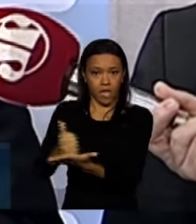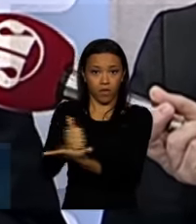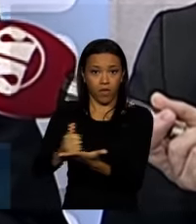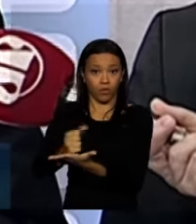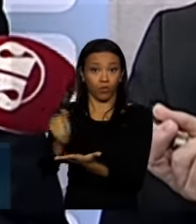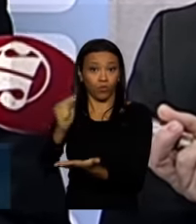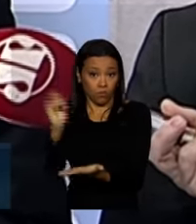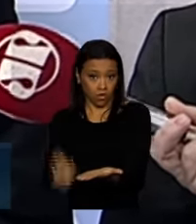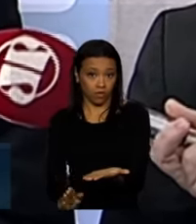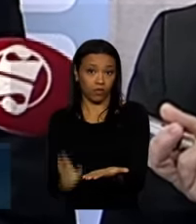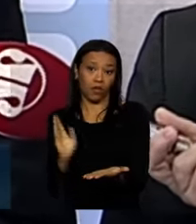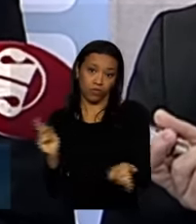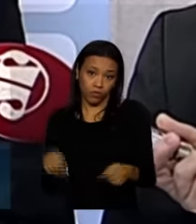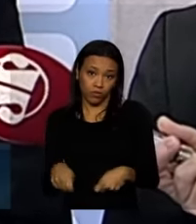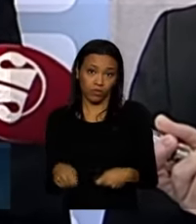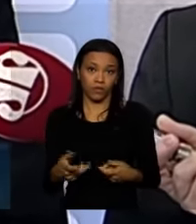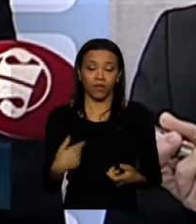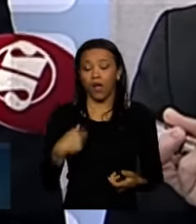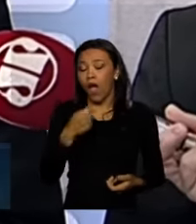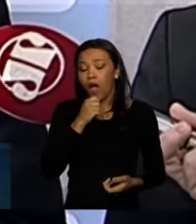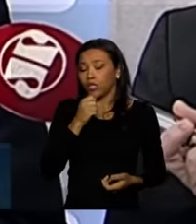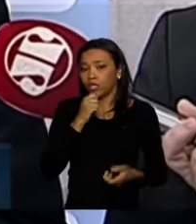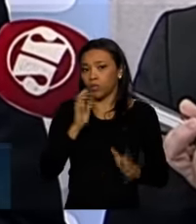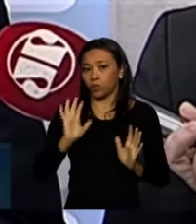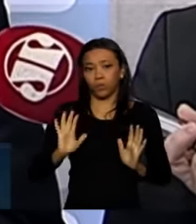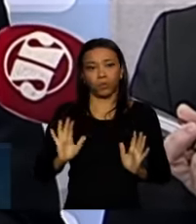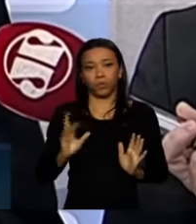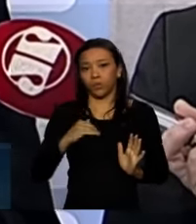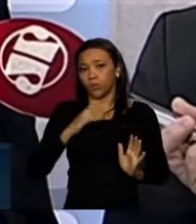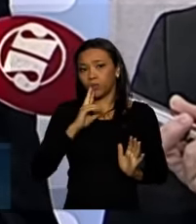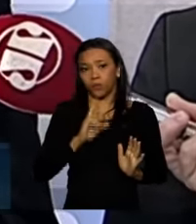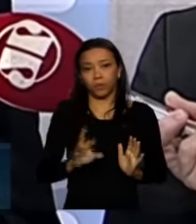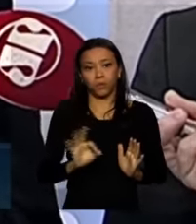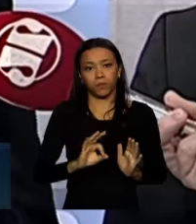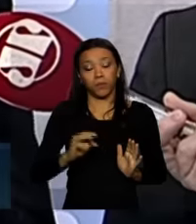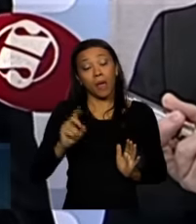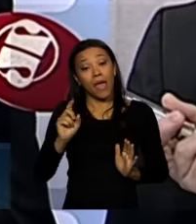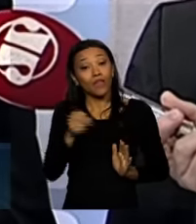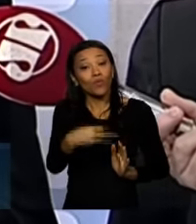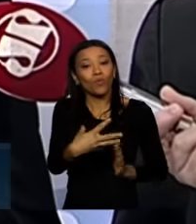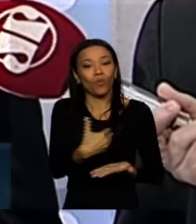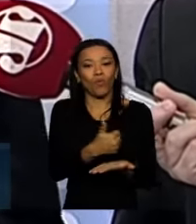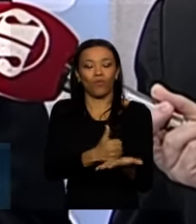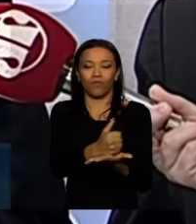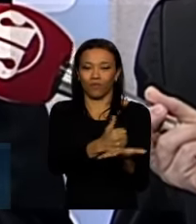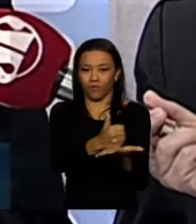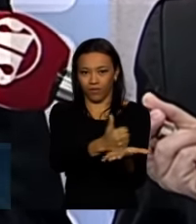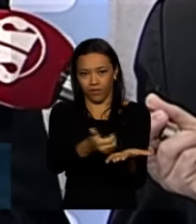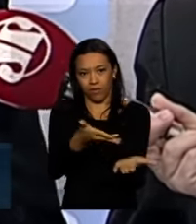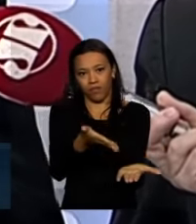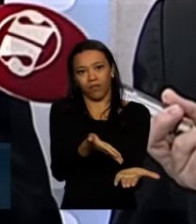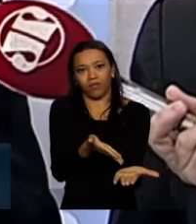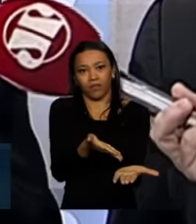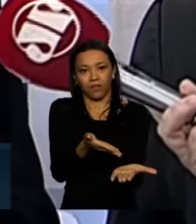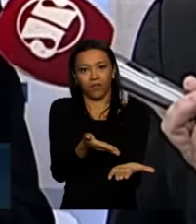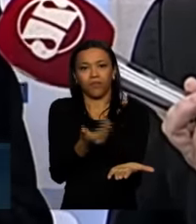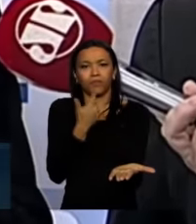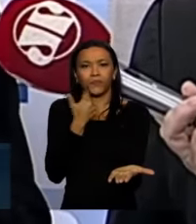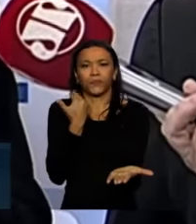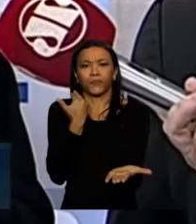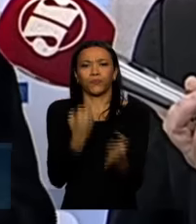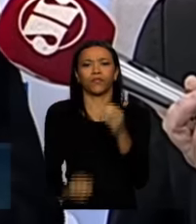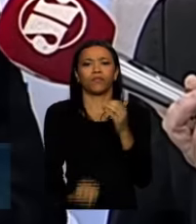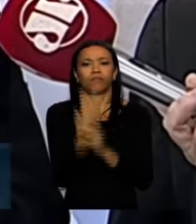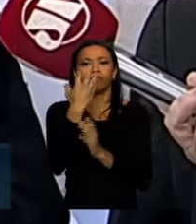isso nós não estamos tratando disso ainda né primeiro é um medicamento novo inovador né que foi lançado